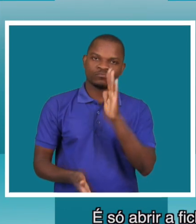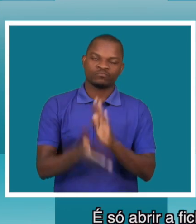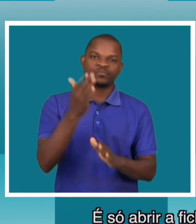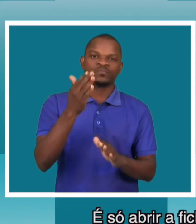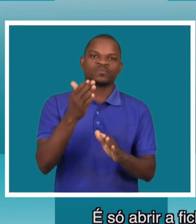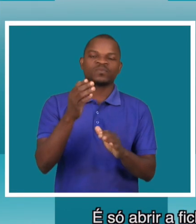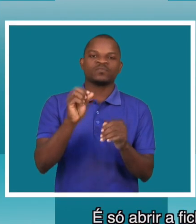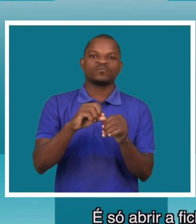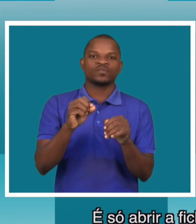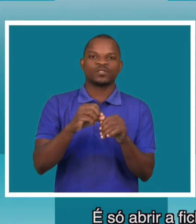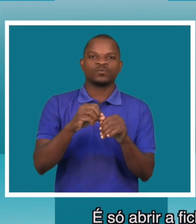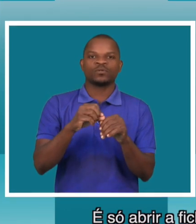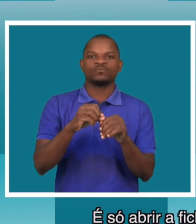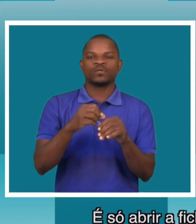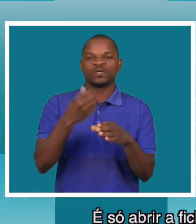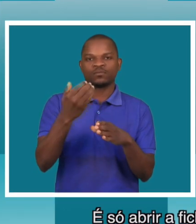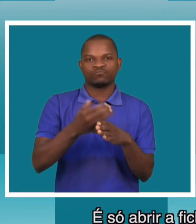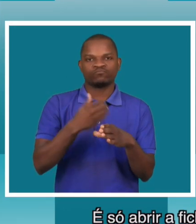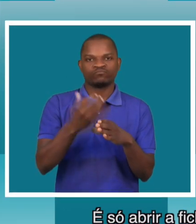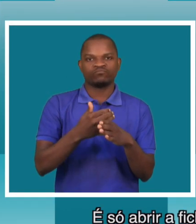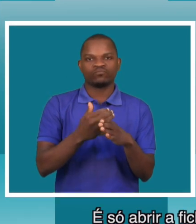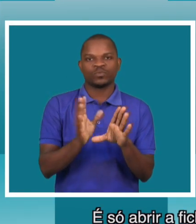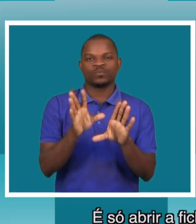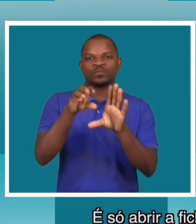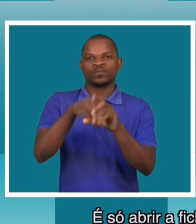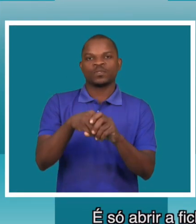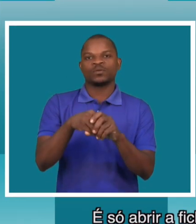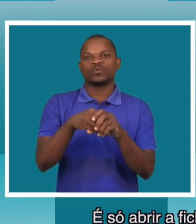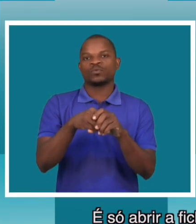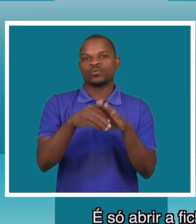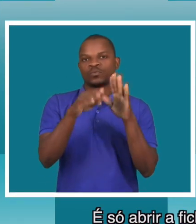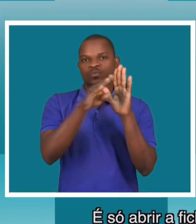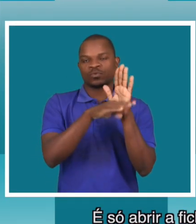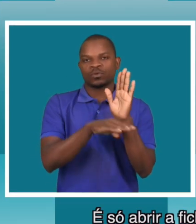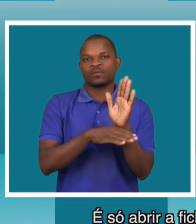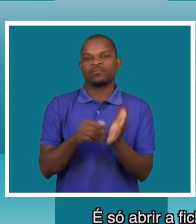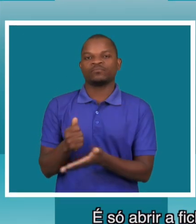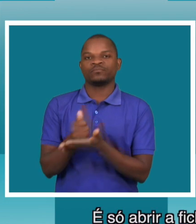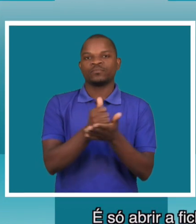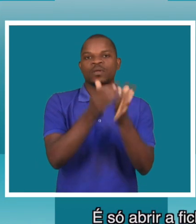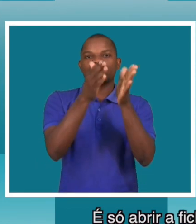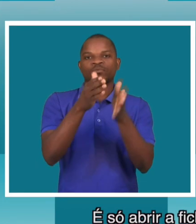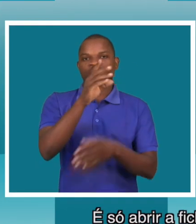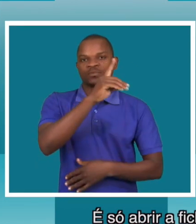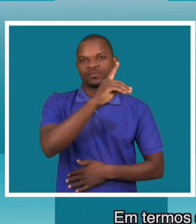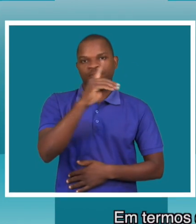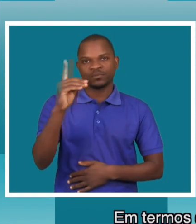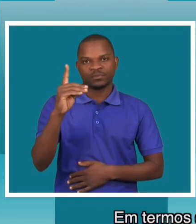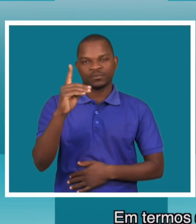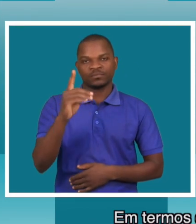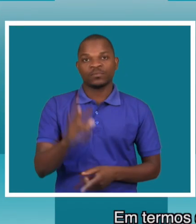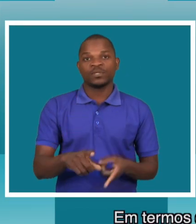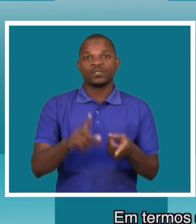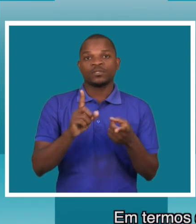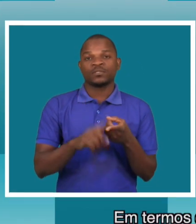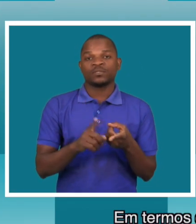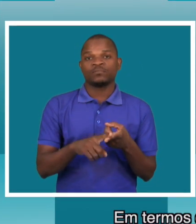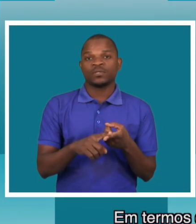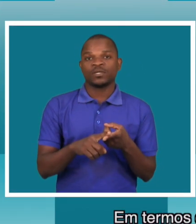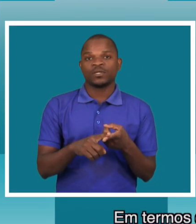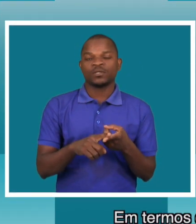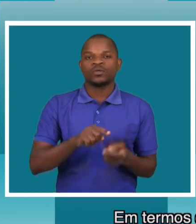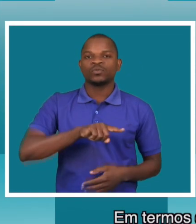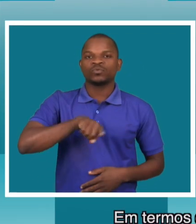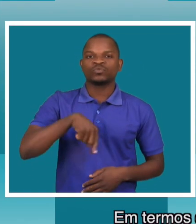passa a se beneficiar daquilo que o programa tem feito em prol das pessoas com deficiência. E, não é como